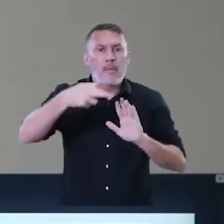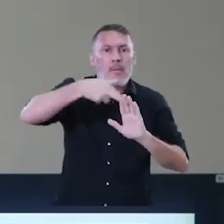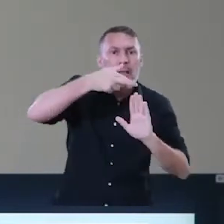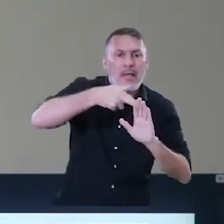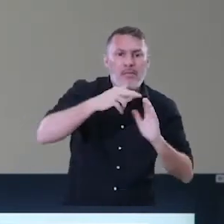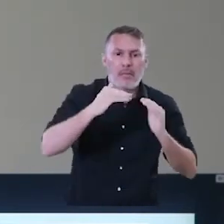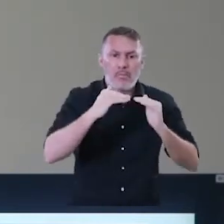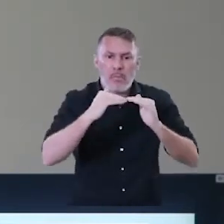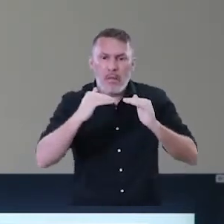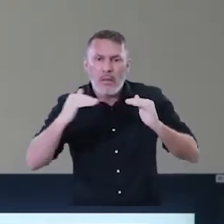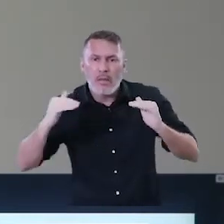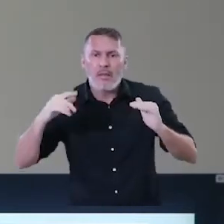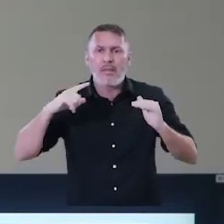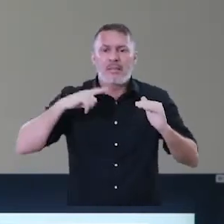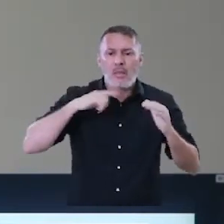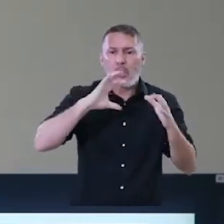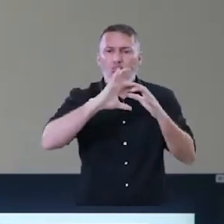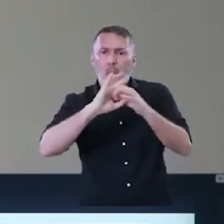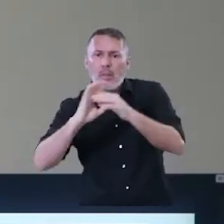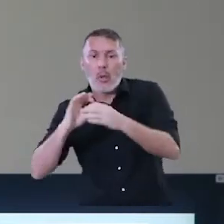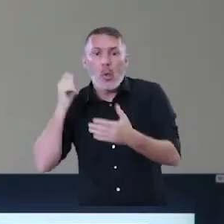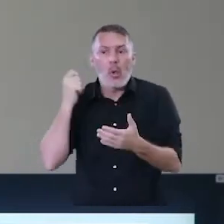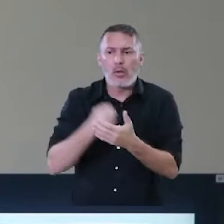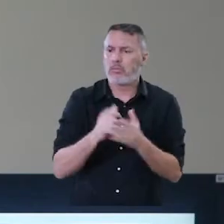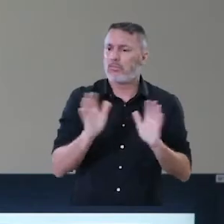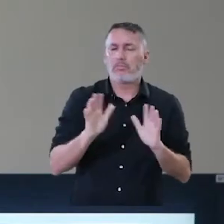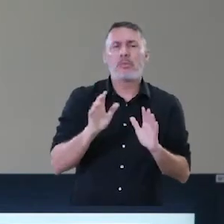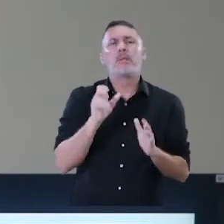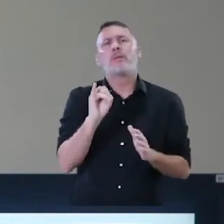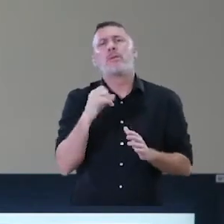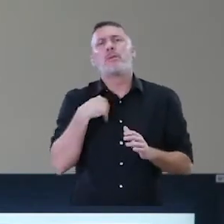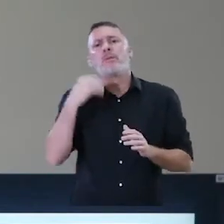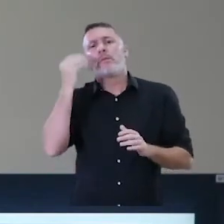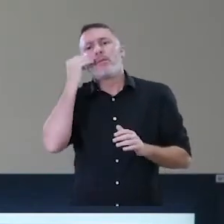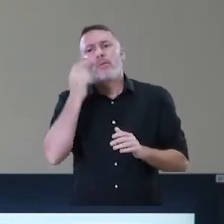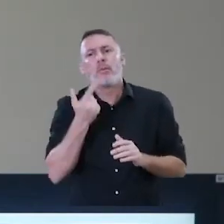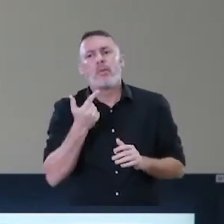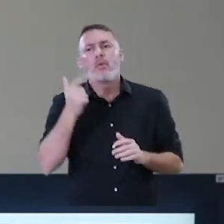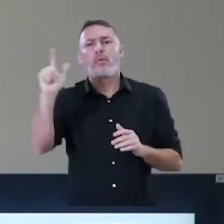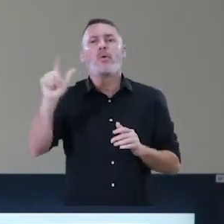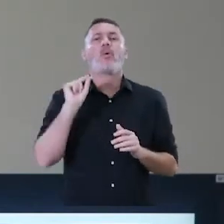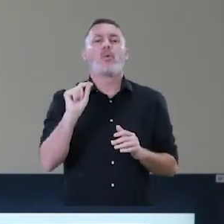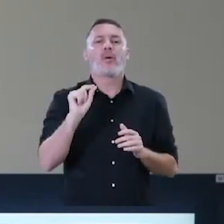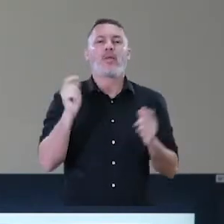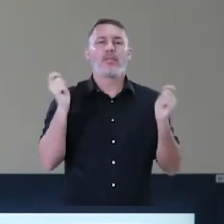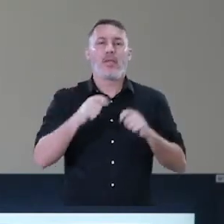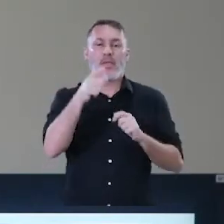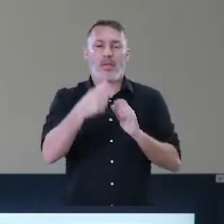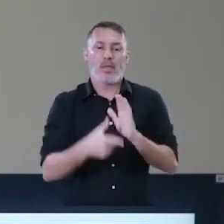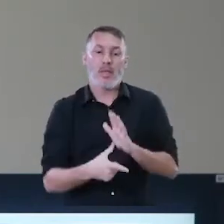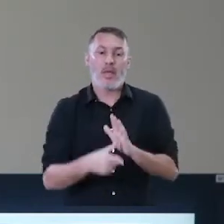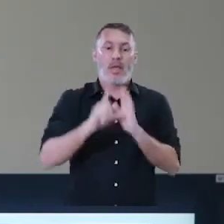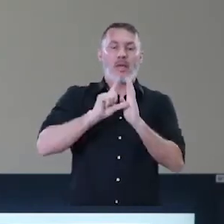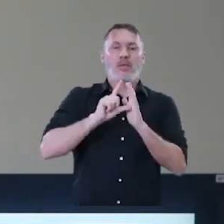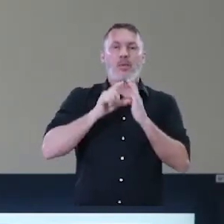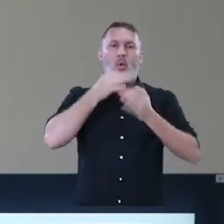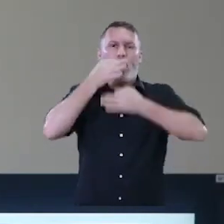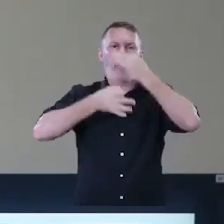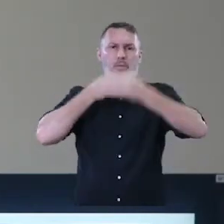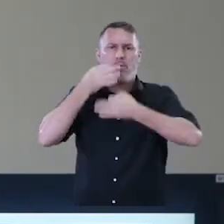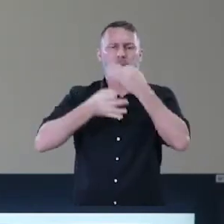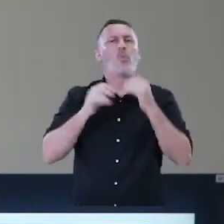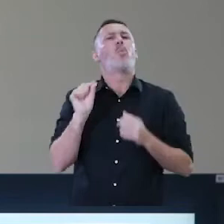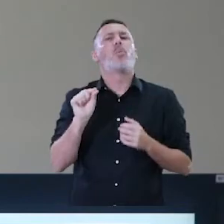seu parágrafo precisa ter o tema, a tese e a contextualização. Você pode fazer a antecipação